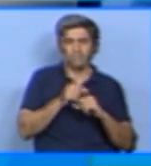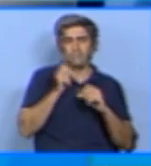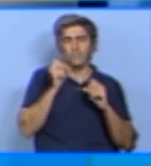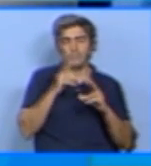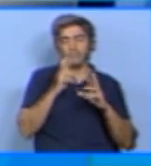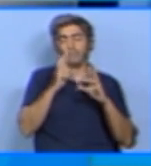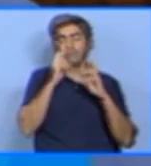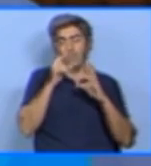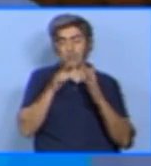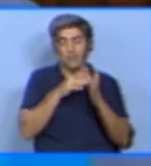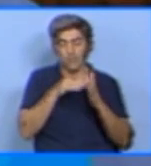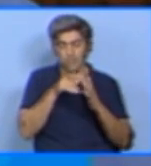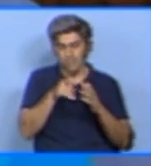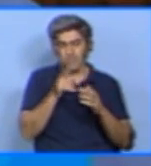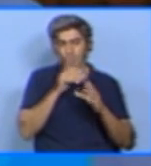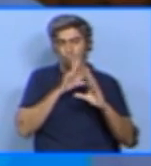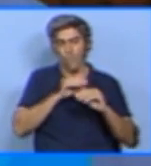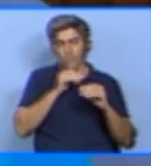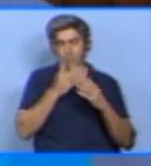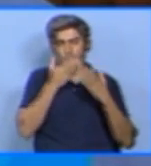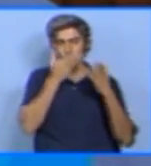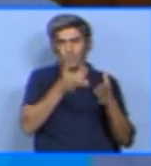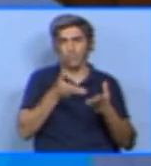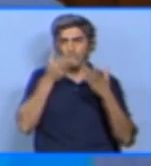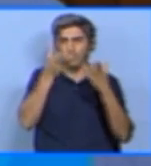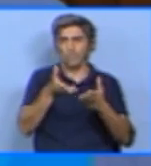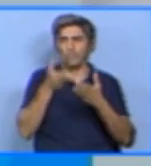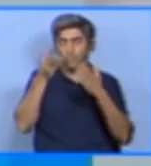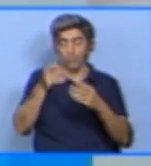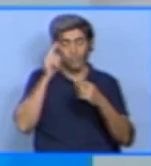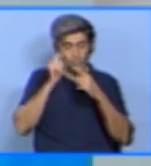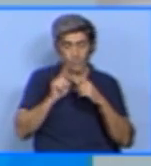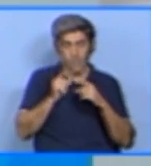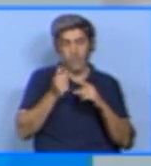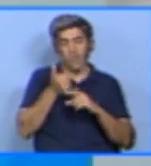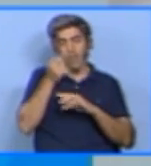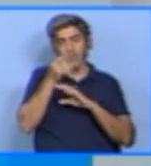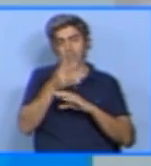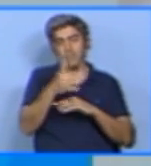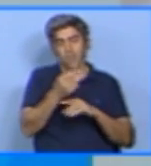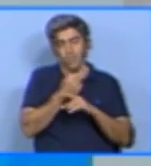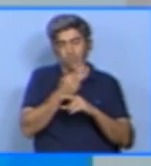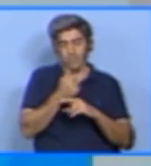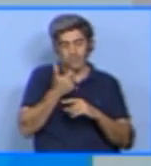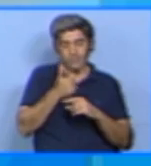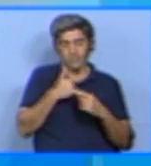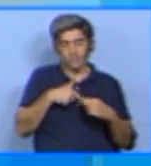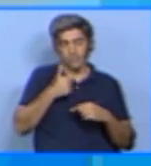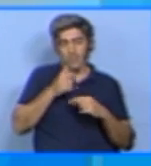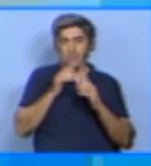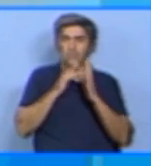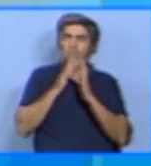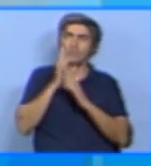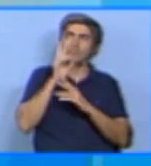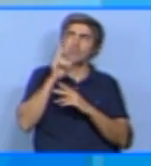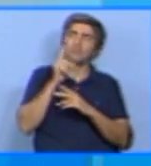Esperemos que este livro e que esta conversa ajude, de facto, a é vencer o mal com o bem. A ideia é essa, é encontrar em Jesus uma